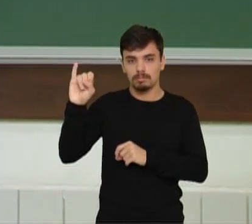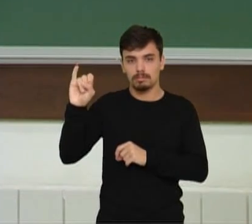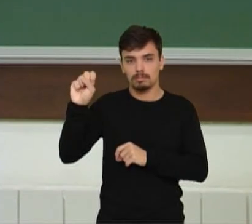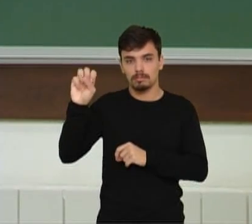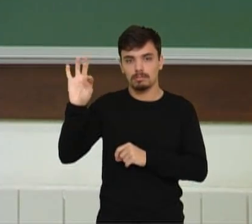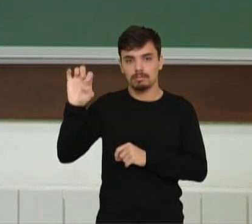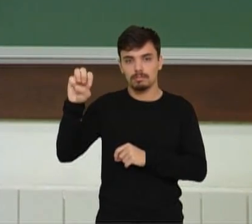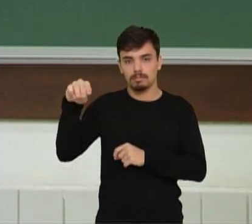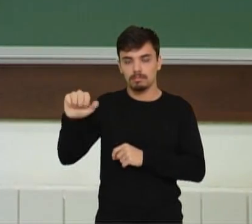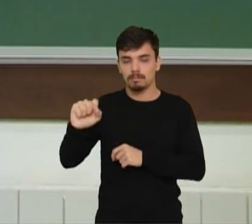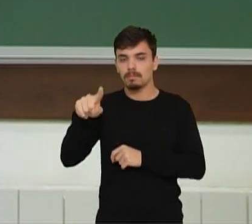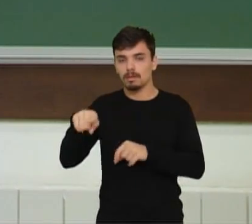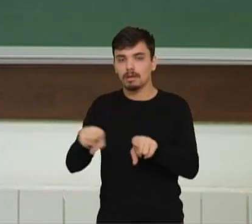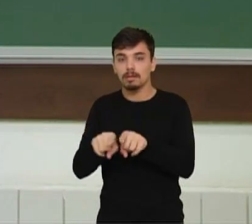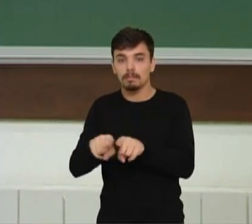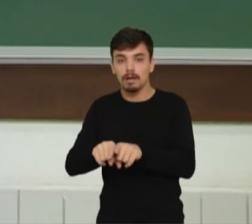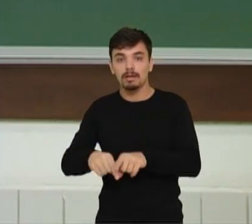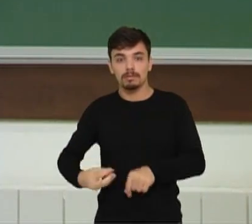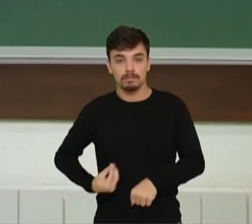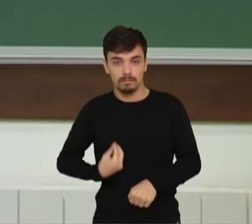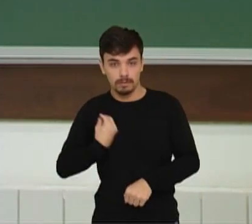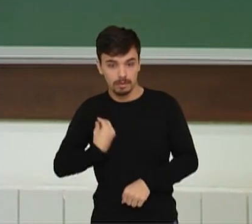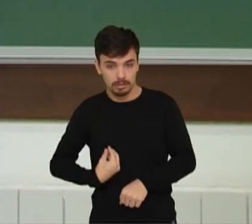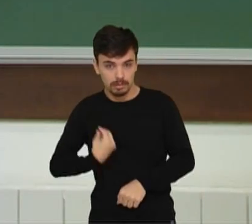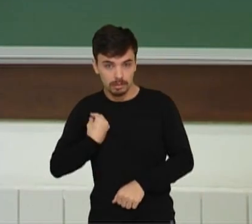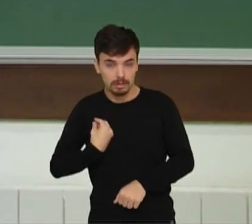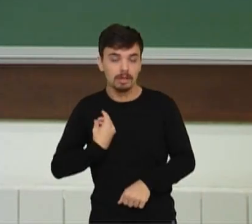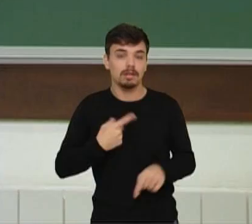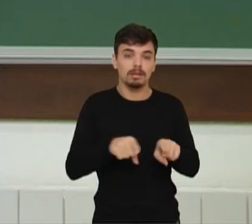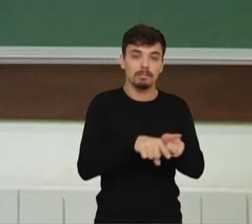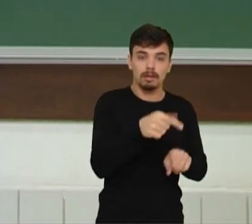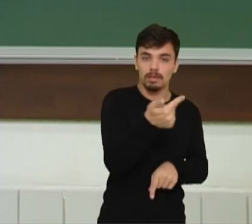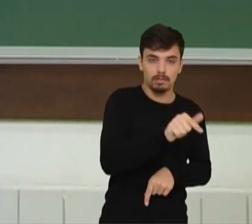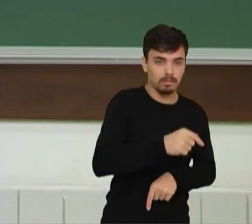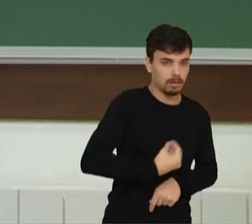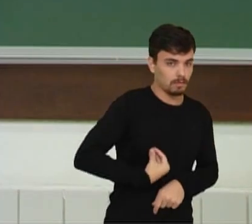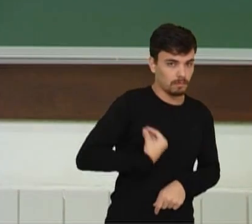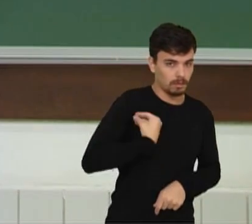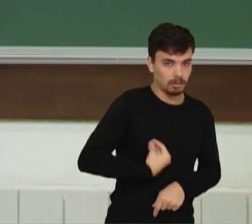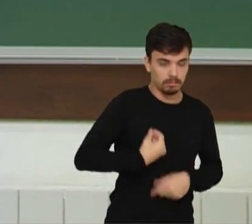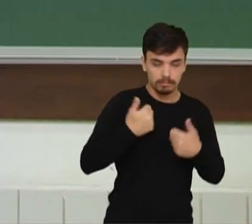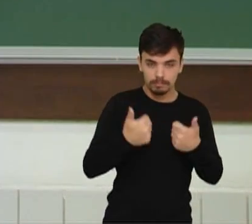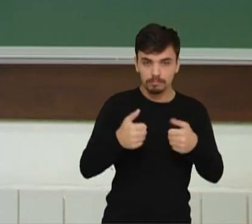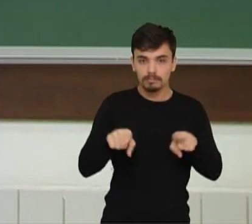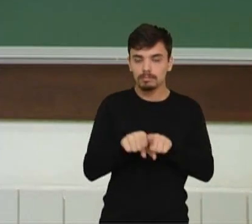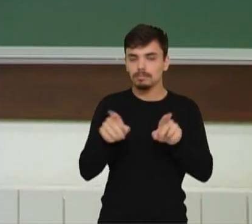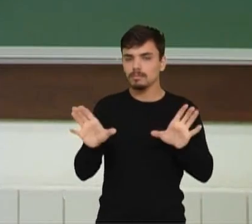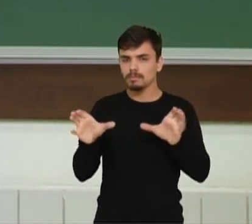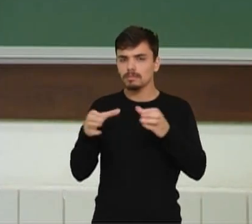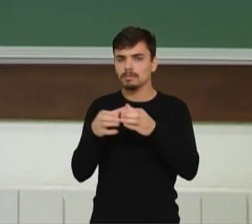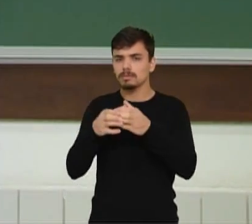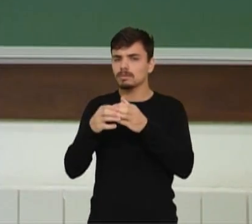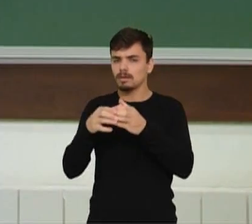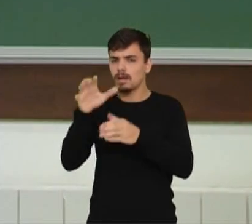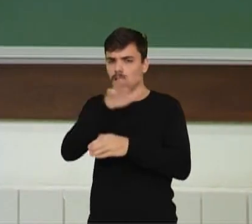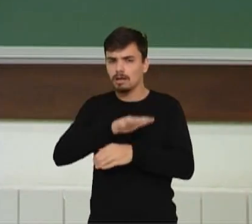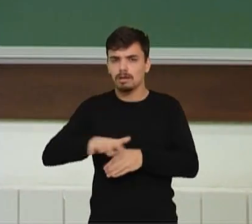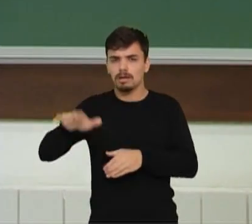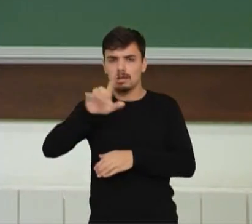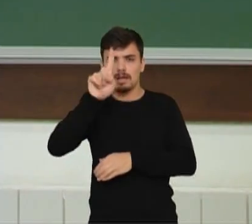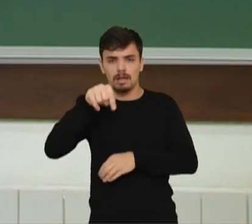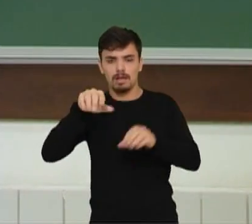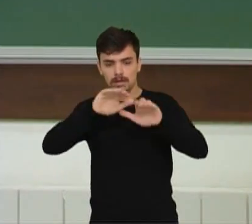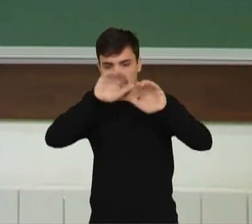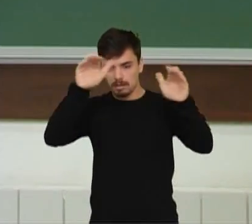considera tanto os fatores bióticos como os fatores abióticos daquela região. E o conjunto de todos os ecossistemas a gente chama de